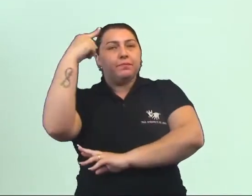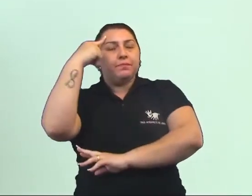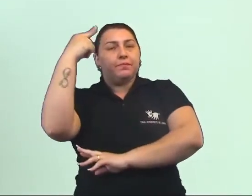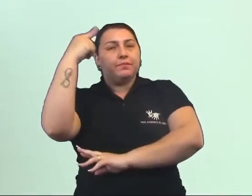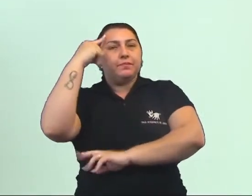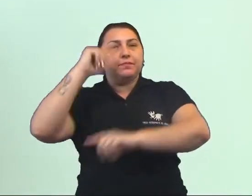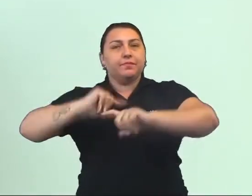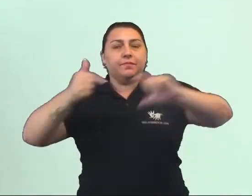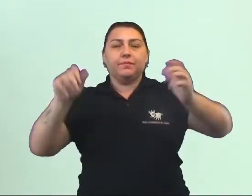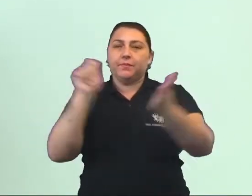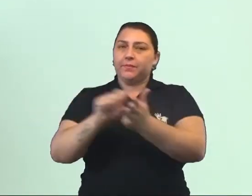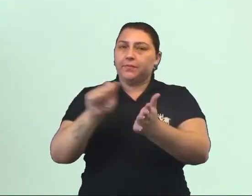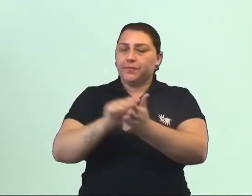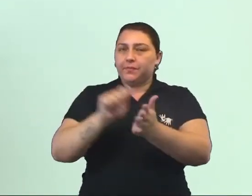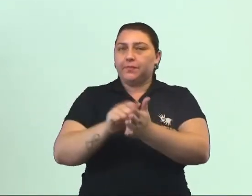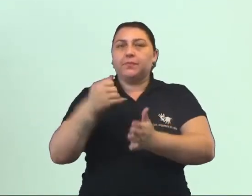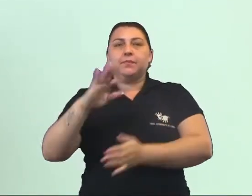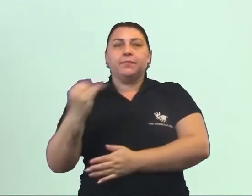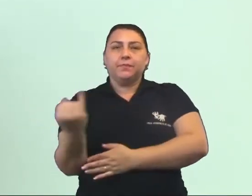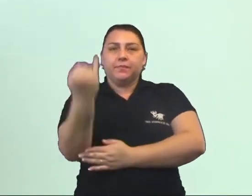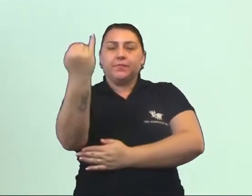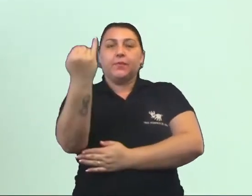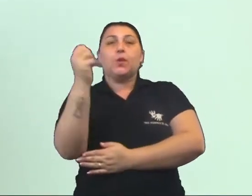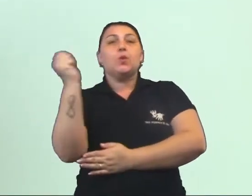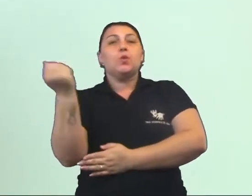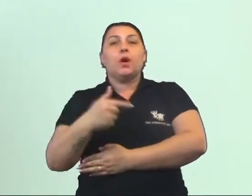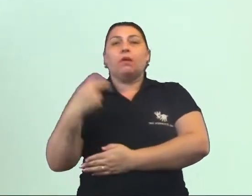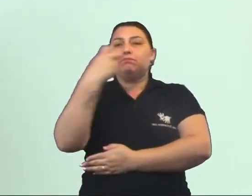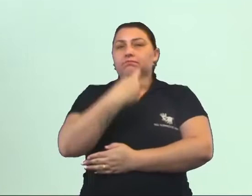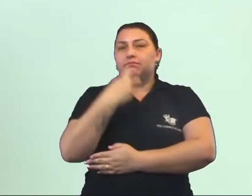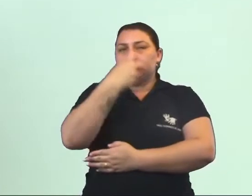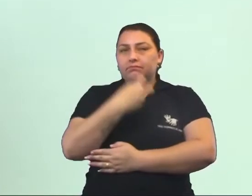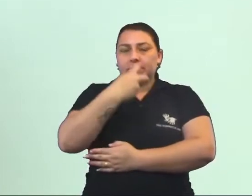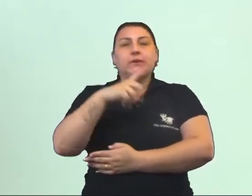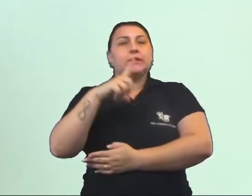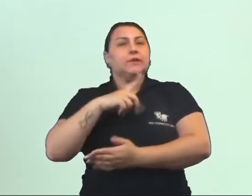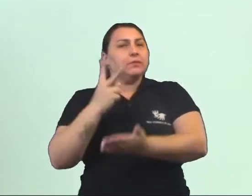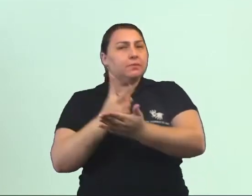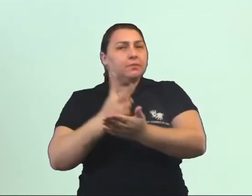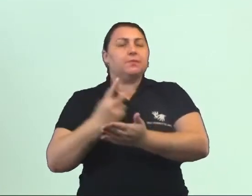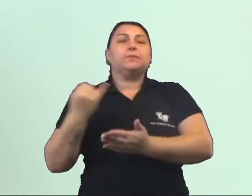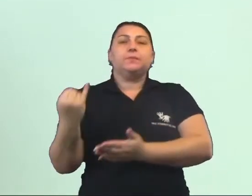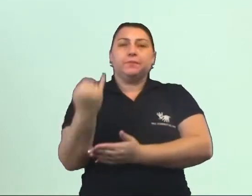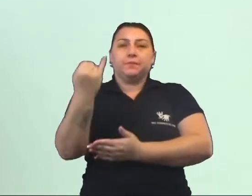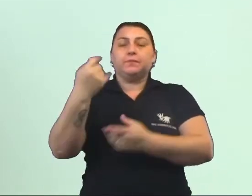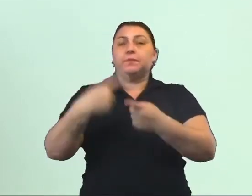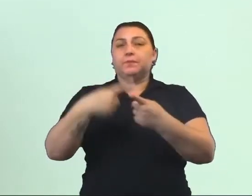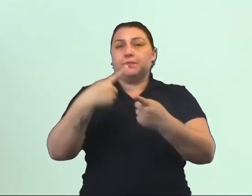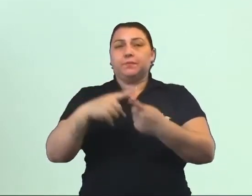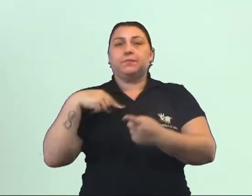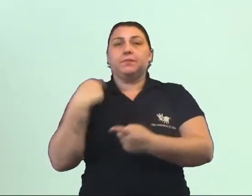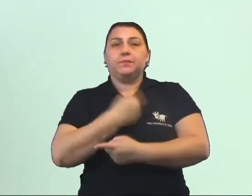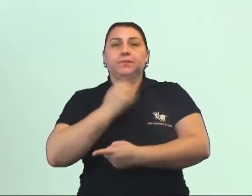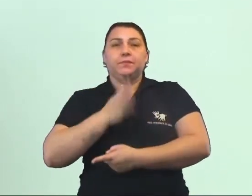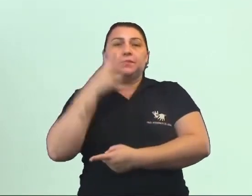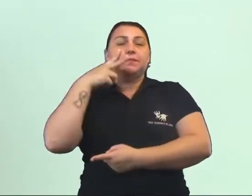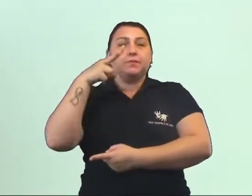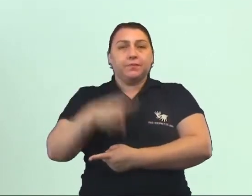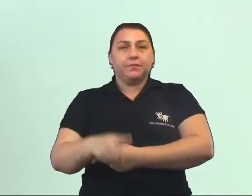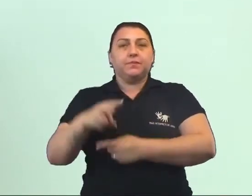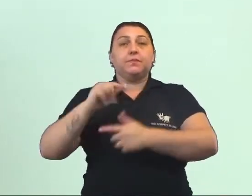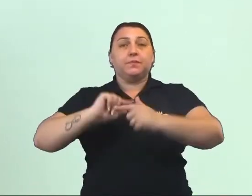que a tradição escrita é mais importante que a oral. Elas têm a mesma importância, mesmo porque a gente já viu